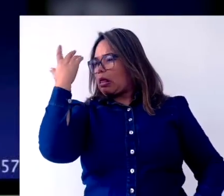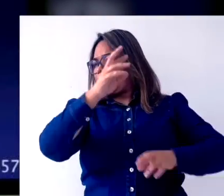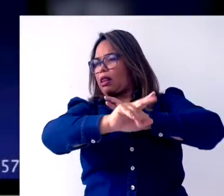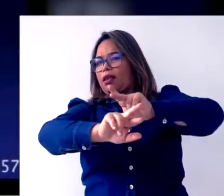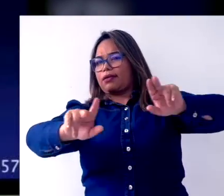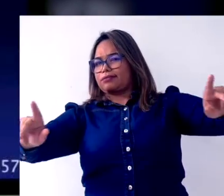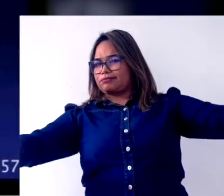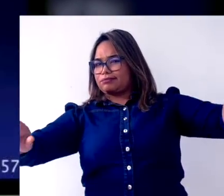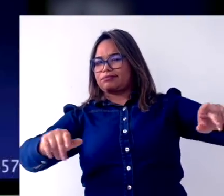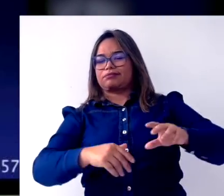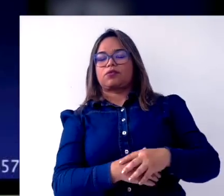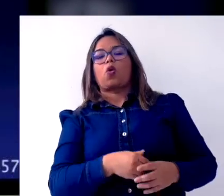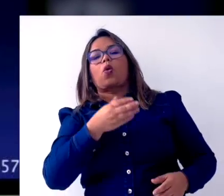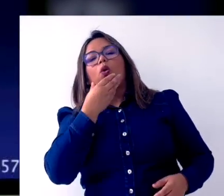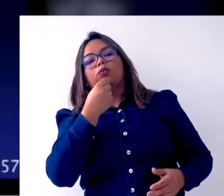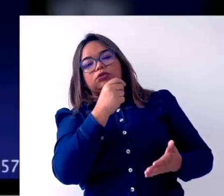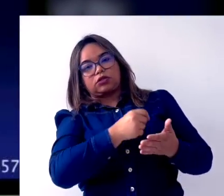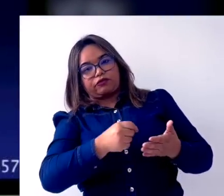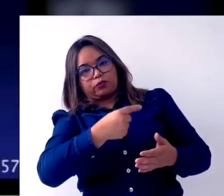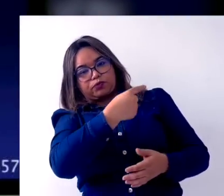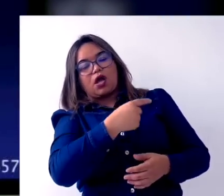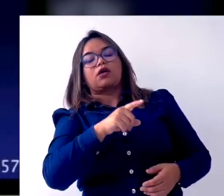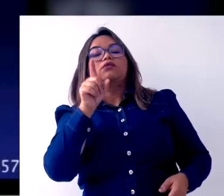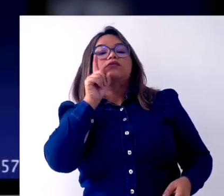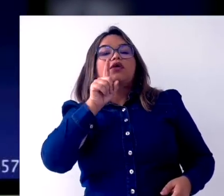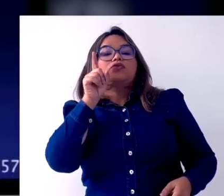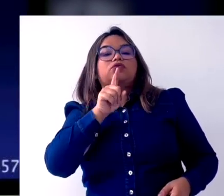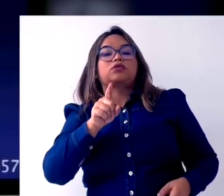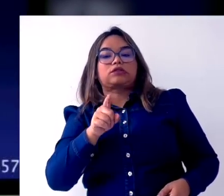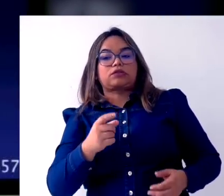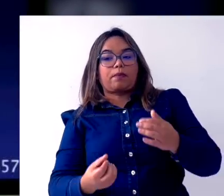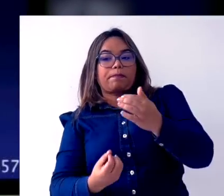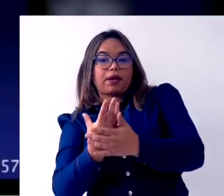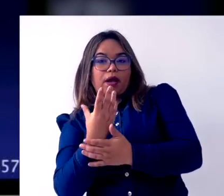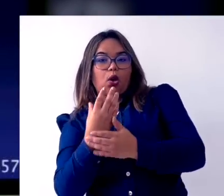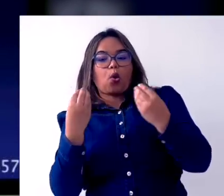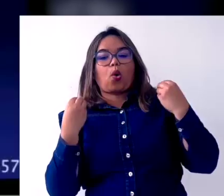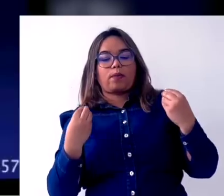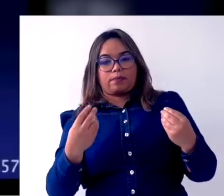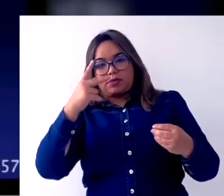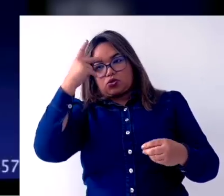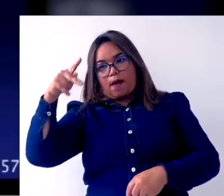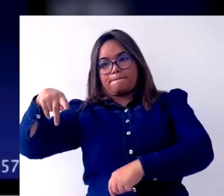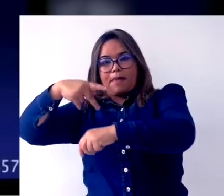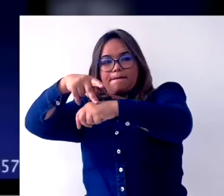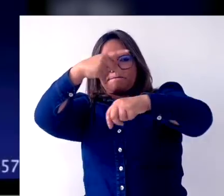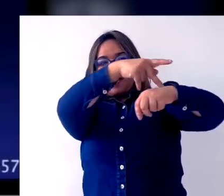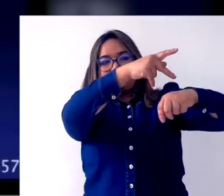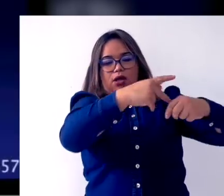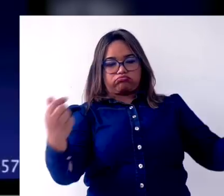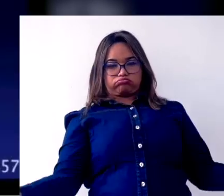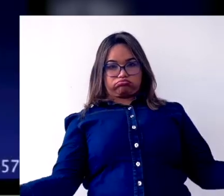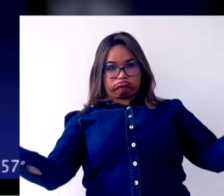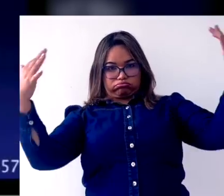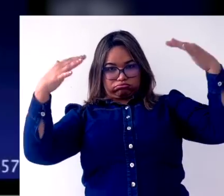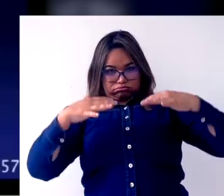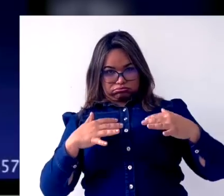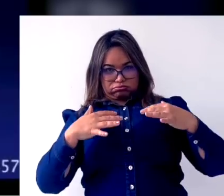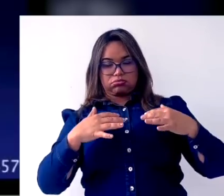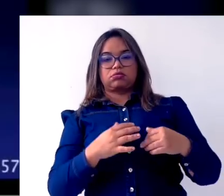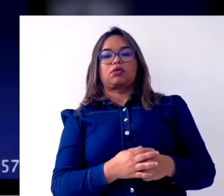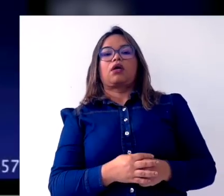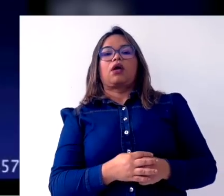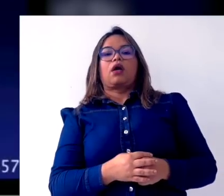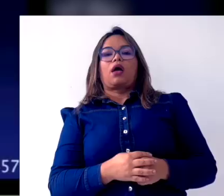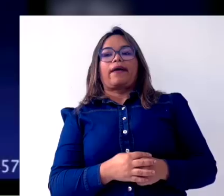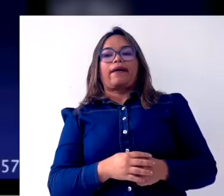foram colonizados por pessoas de todas as nações. Todas as nações podem reclamá-lo para si. Nós não somos uma tribo estreita